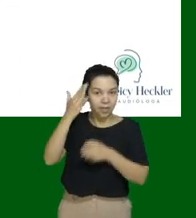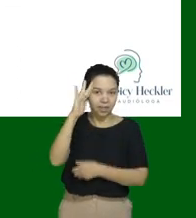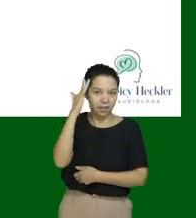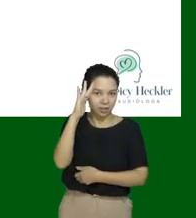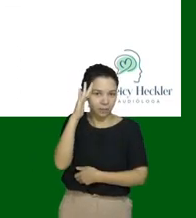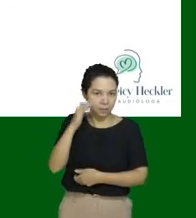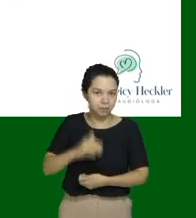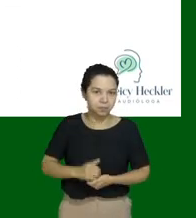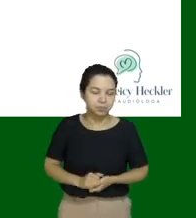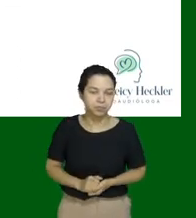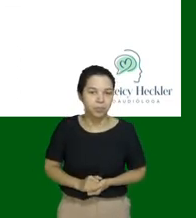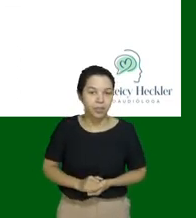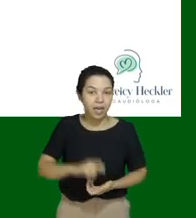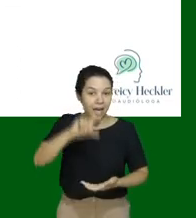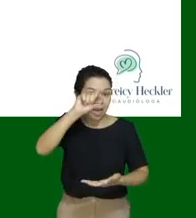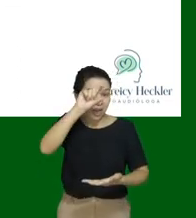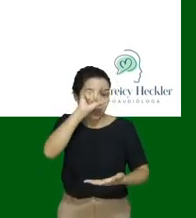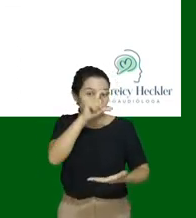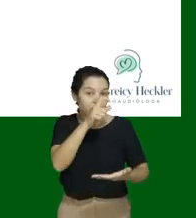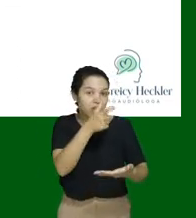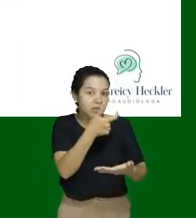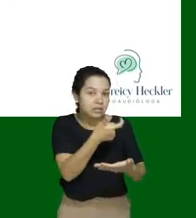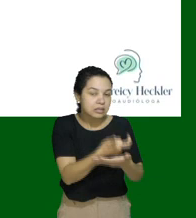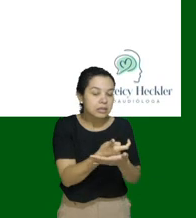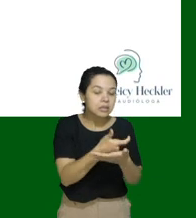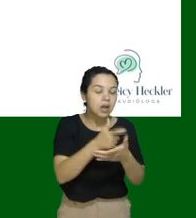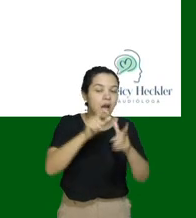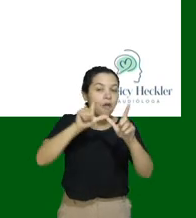Na dislexia, onde é que a gente tem disfunção?